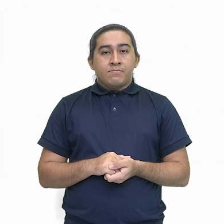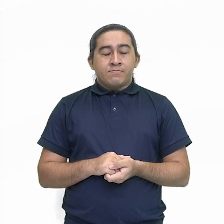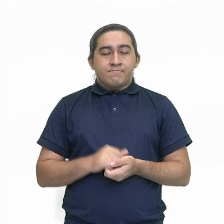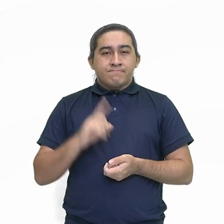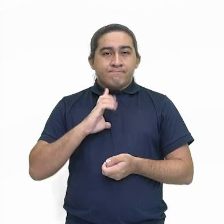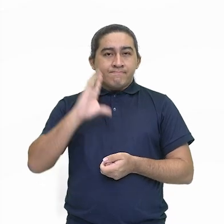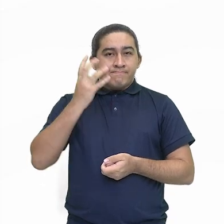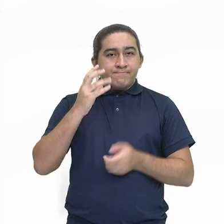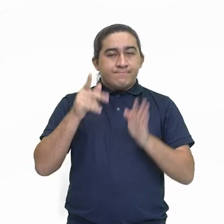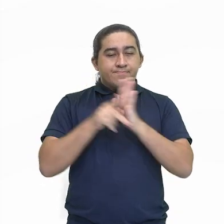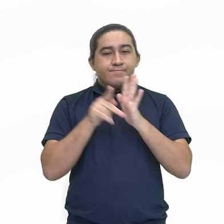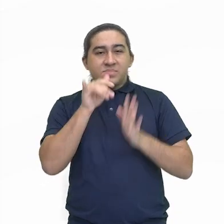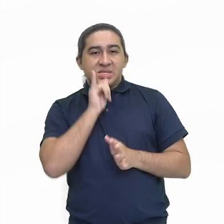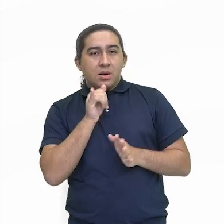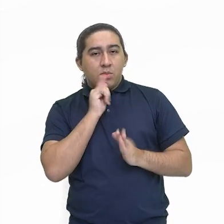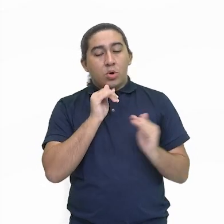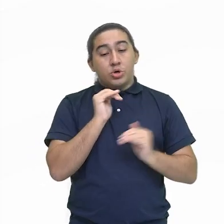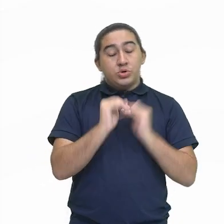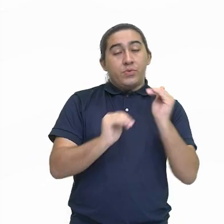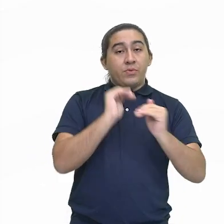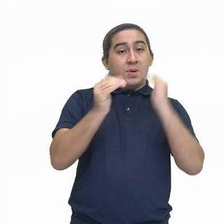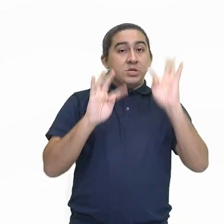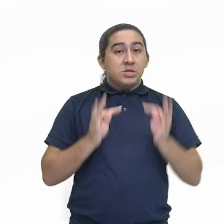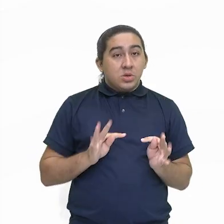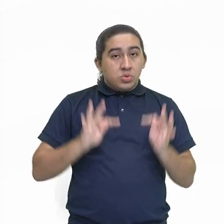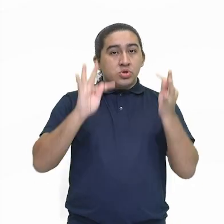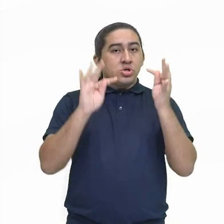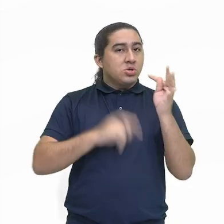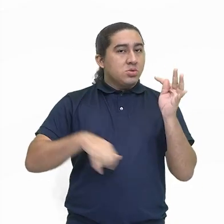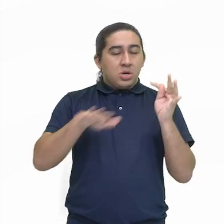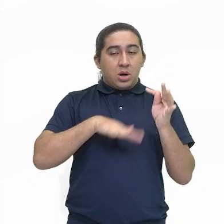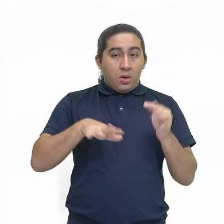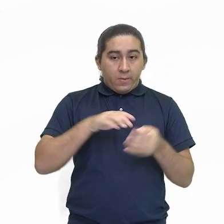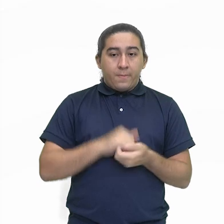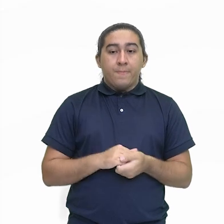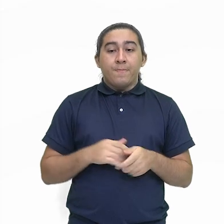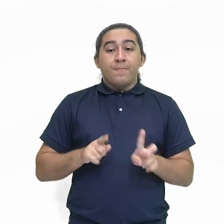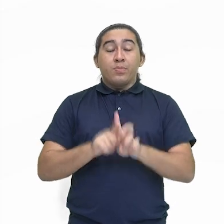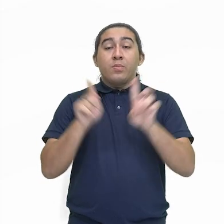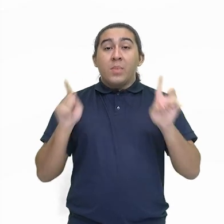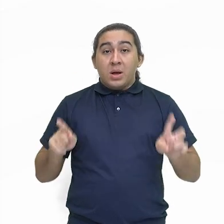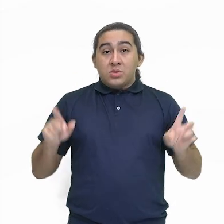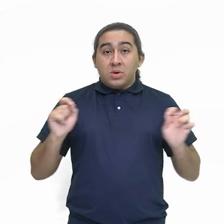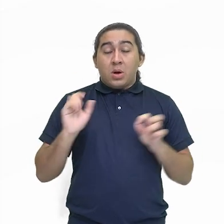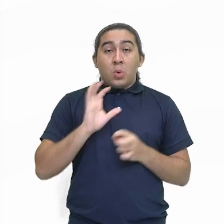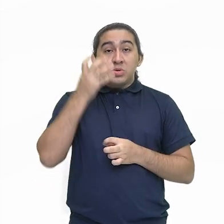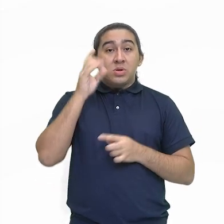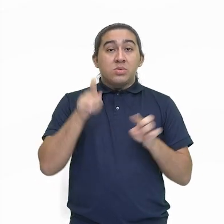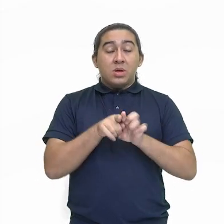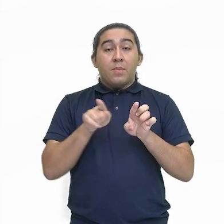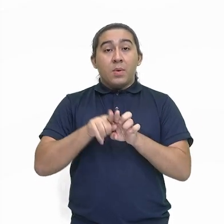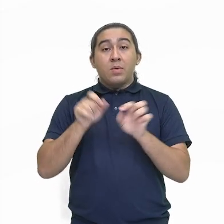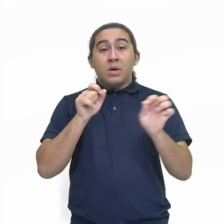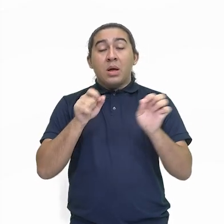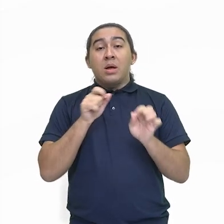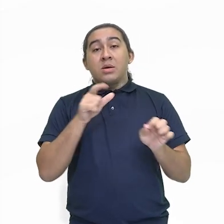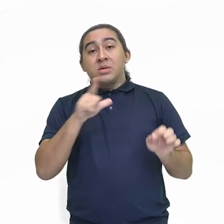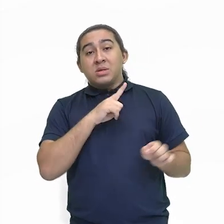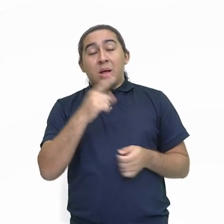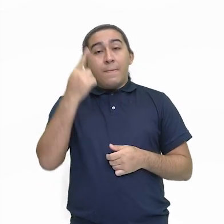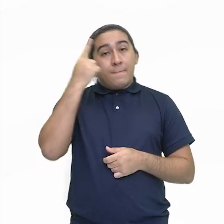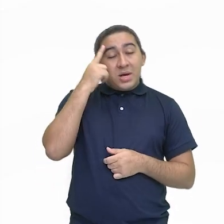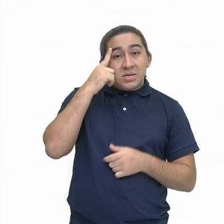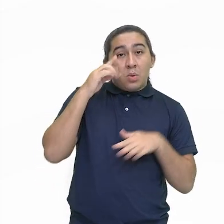situações ali de vários avanços nas tecnologias em geral, né? Mas houve a tal da corrida armamentista, né, para ver quem tinha